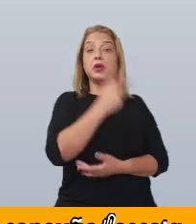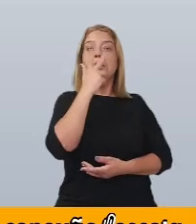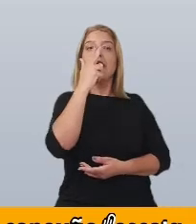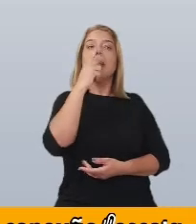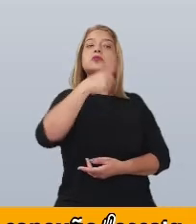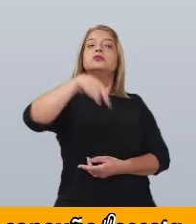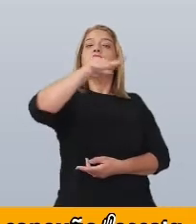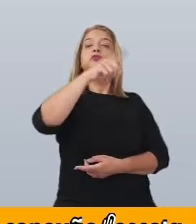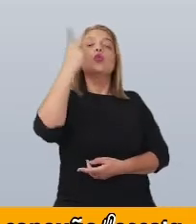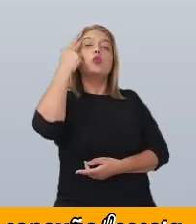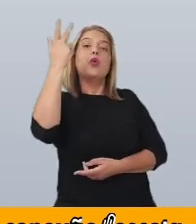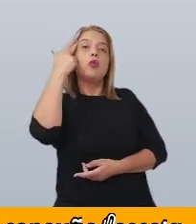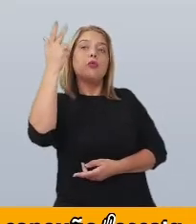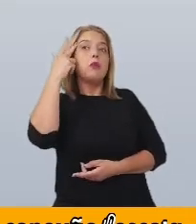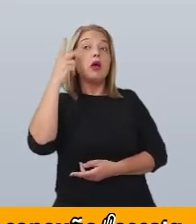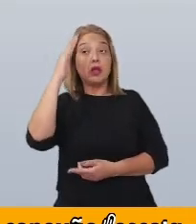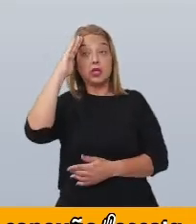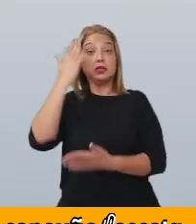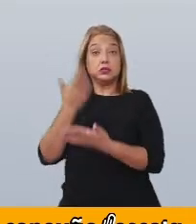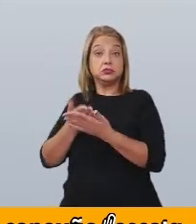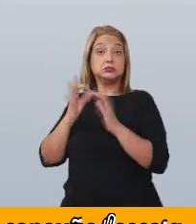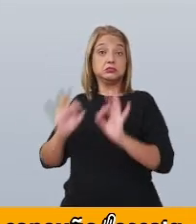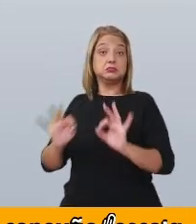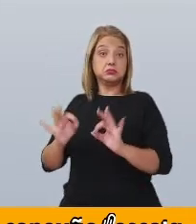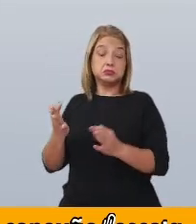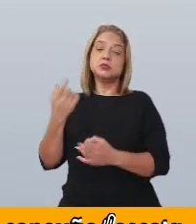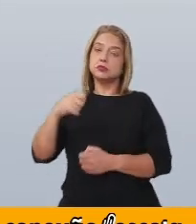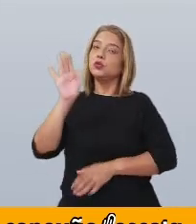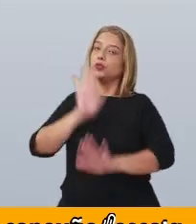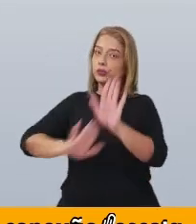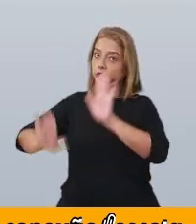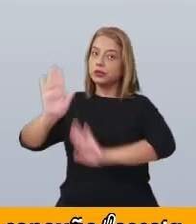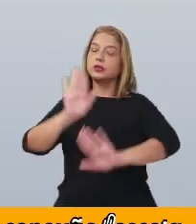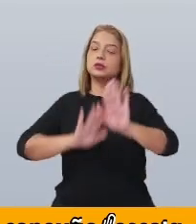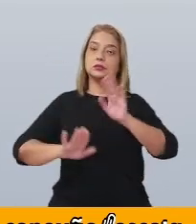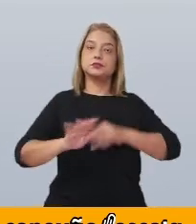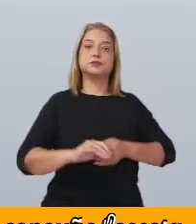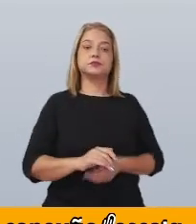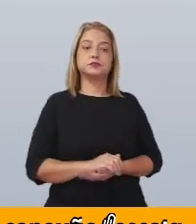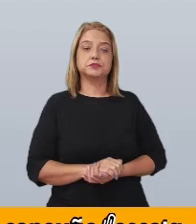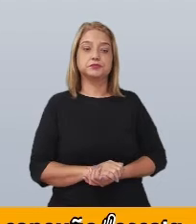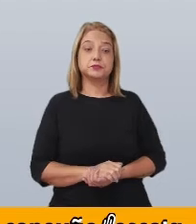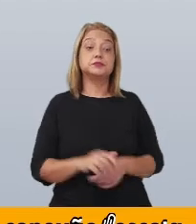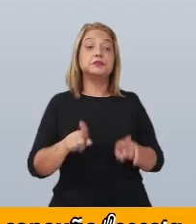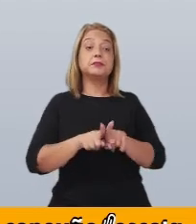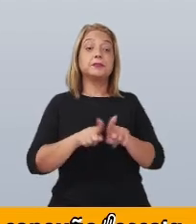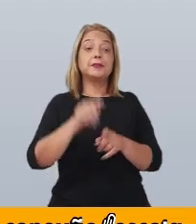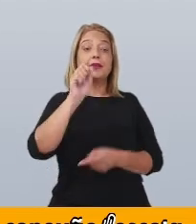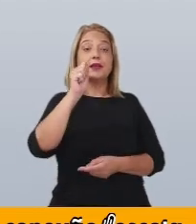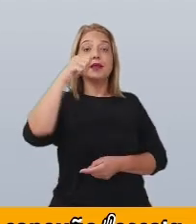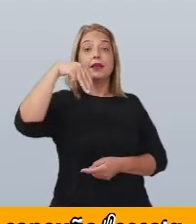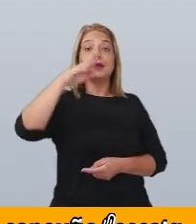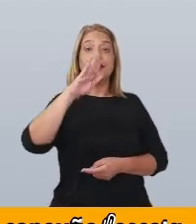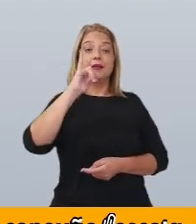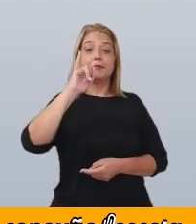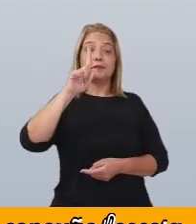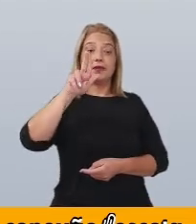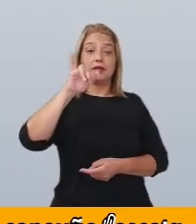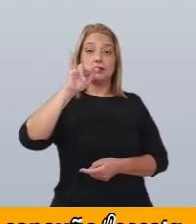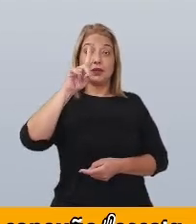comum. Tá? Então, tome cuidado. Outra é a ambiguidade, ou